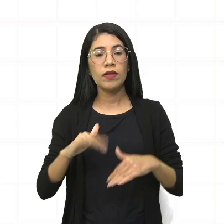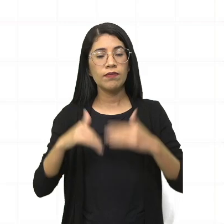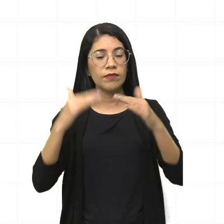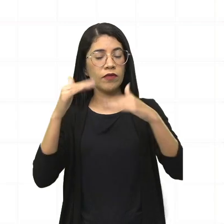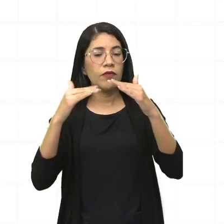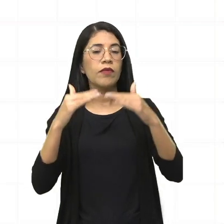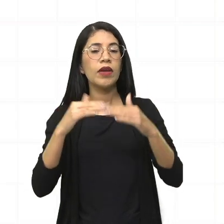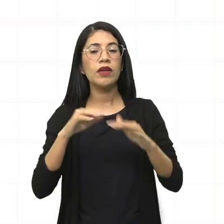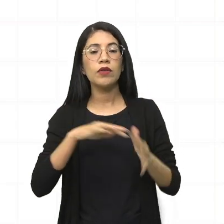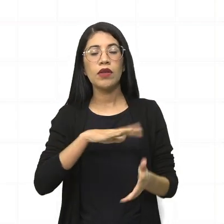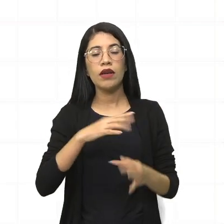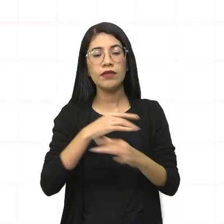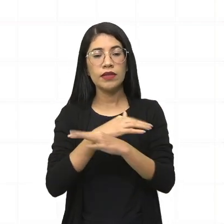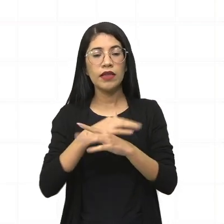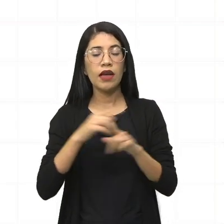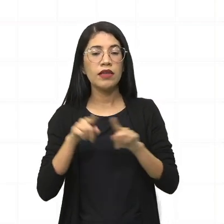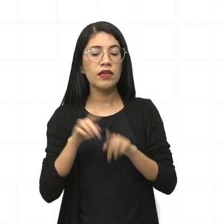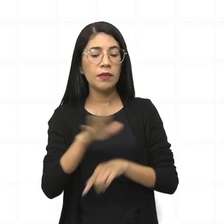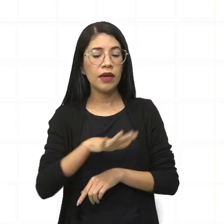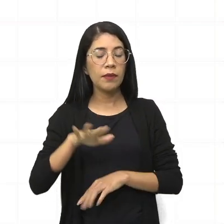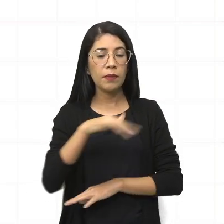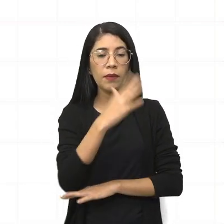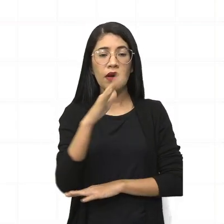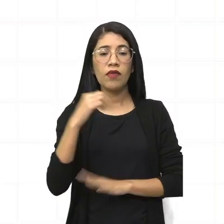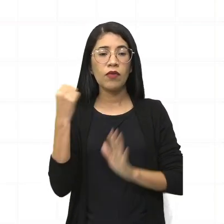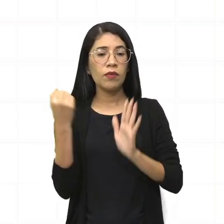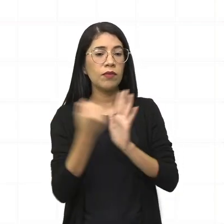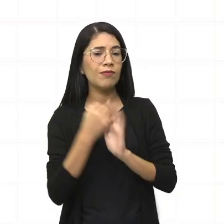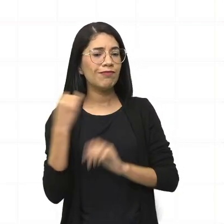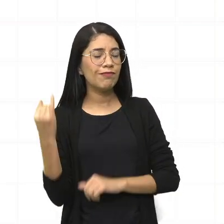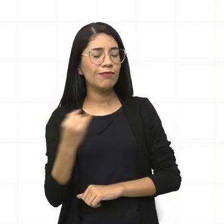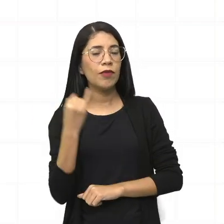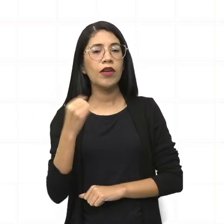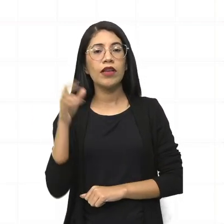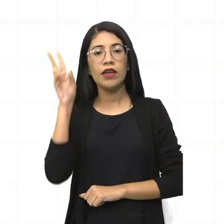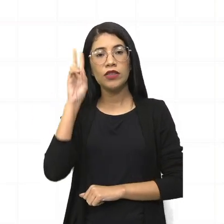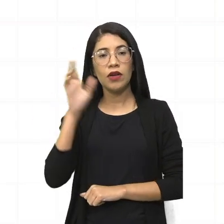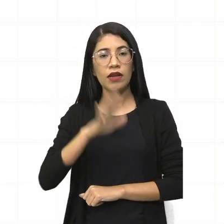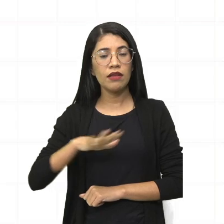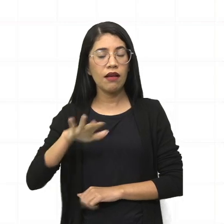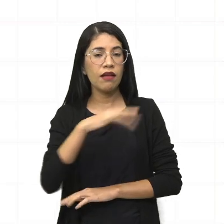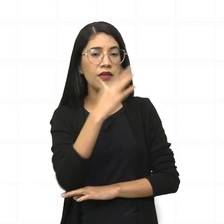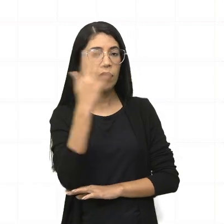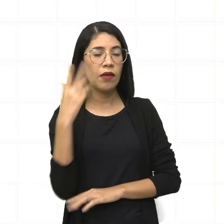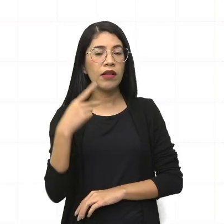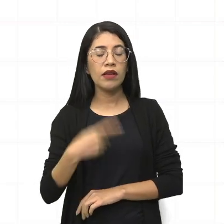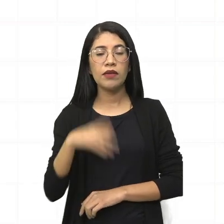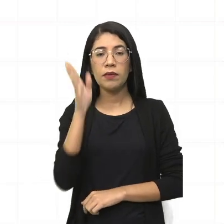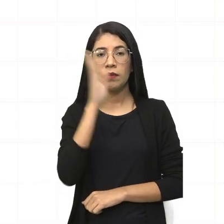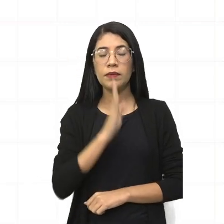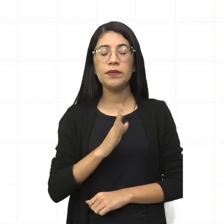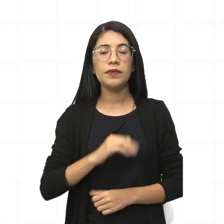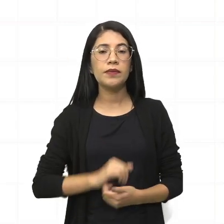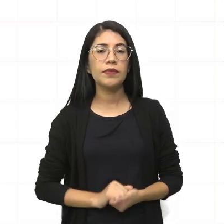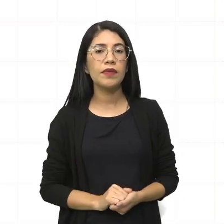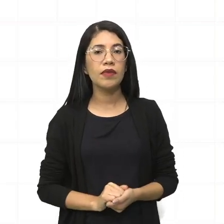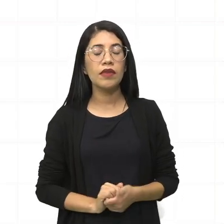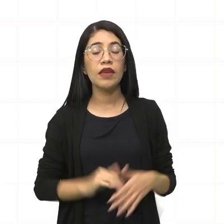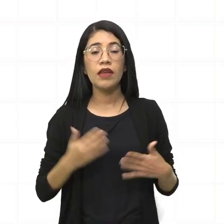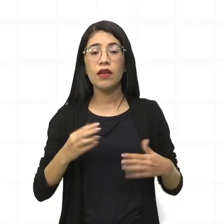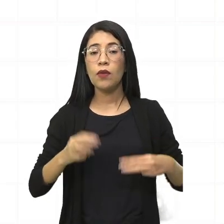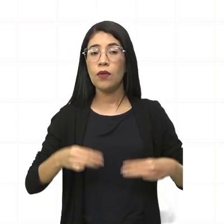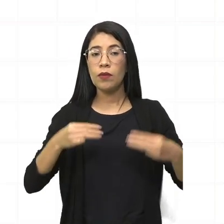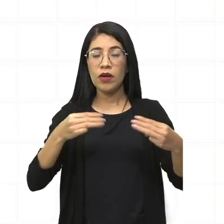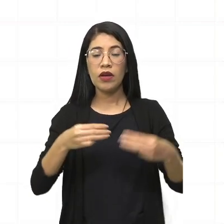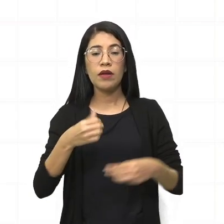Meio Ambiente, né, que foi um marco importante na história da política ambiental do nosso país. Então, esse